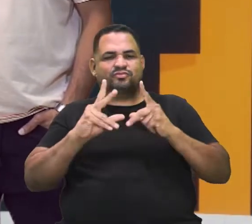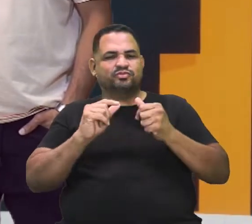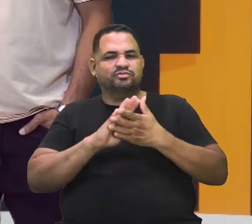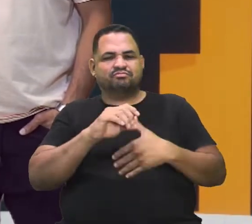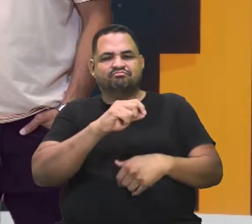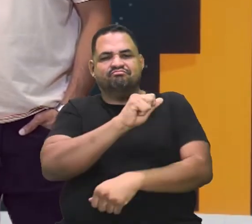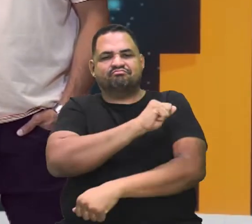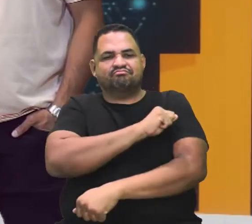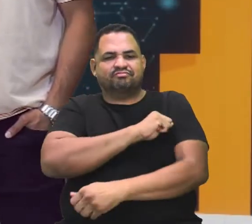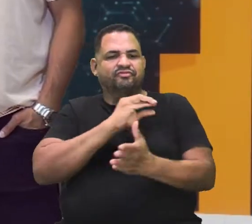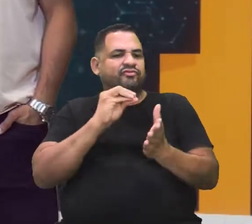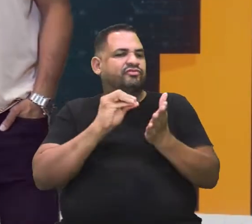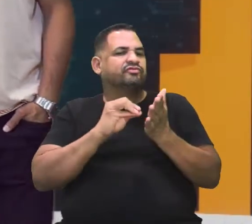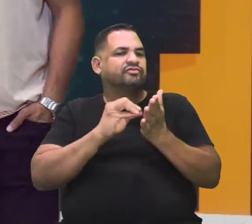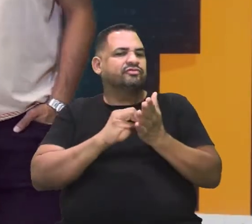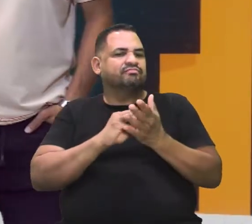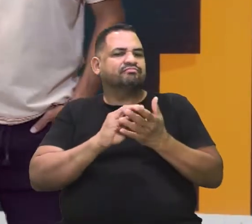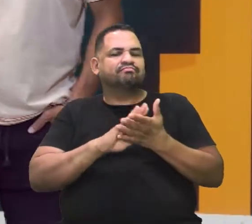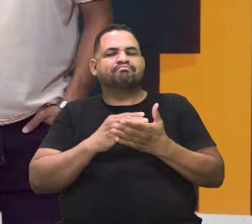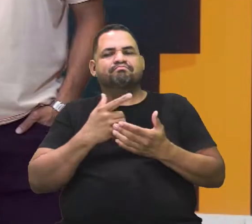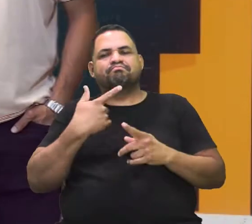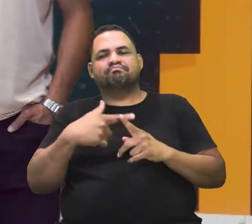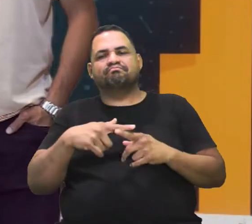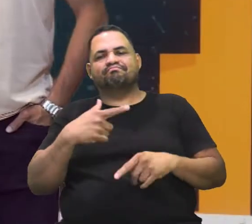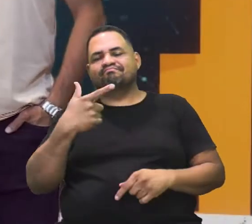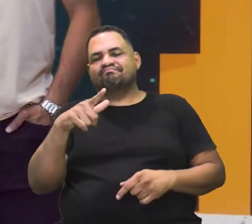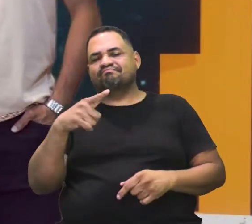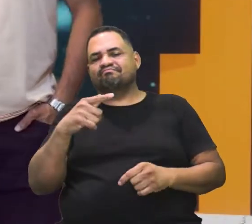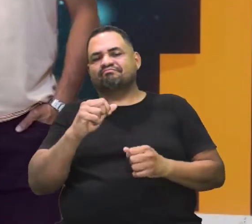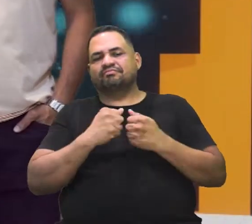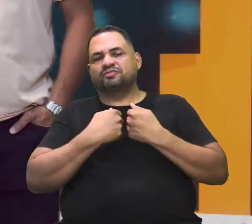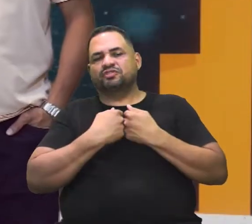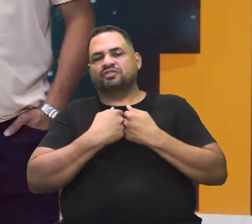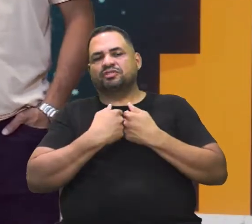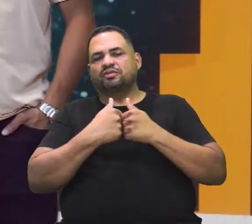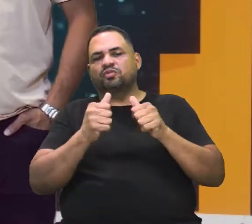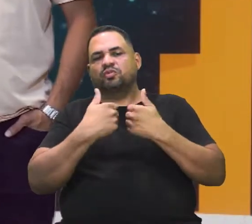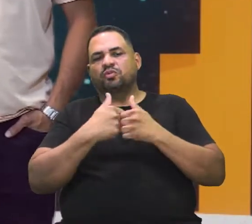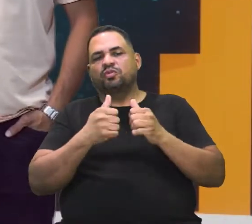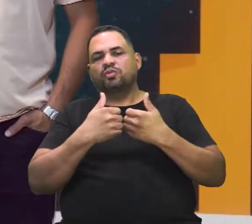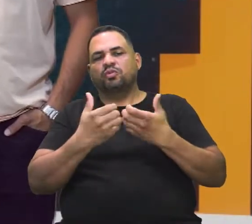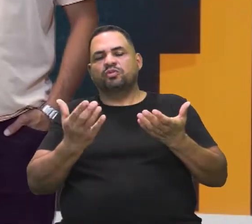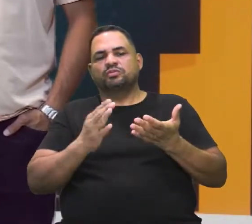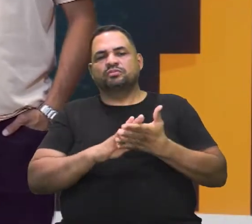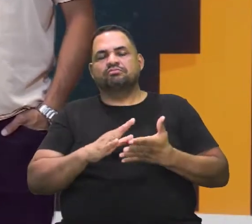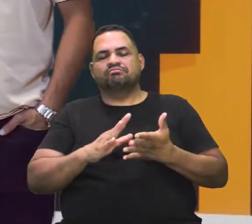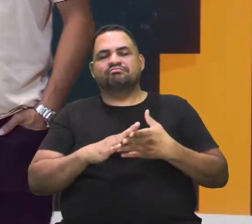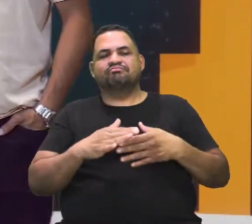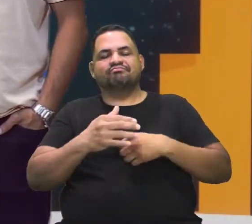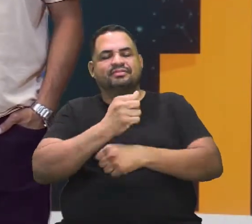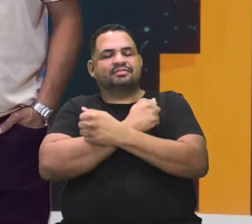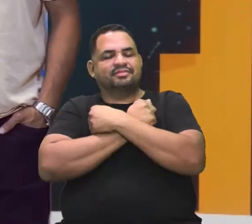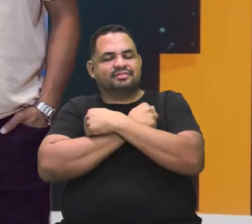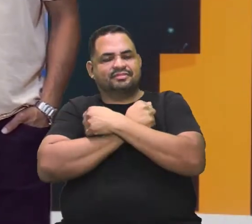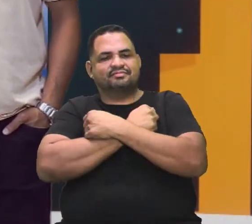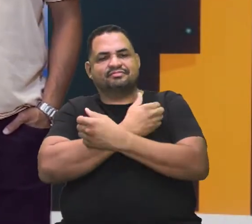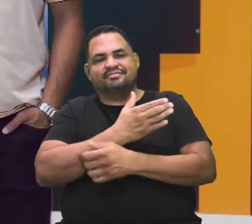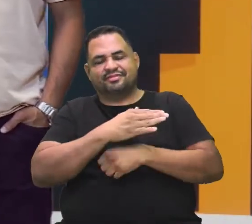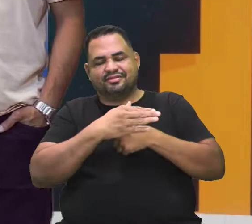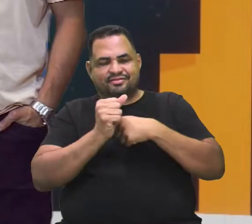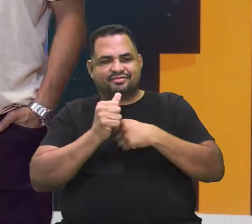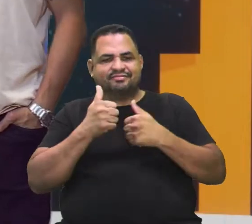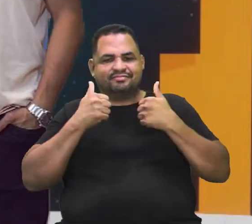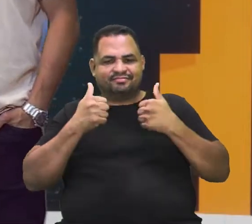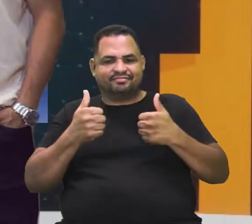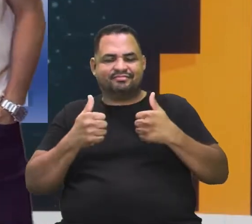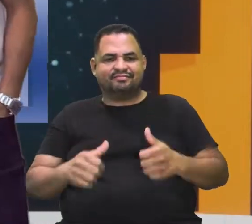alguma situação de ônibus, né? Mas, assim, sintam-se abraçados por nós, sintam o nosso carinho por vocês, tá bom?